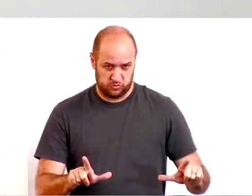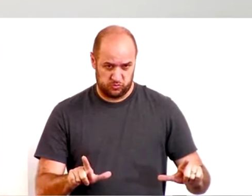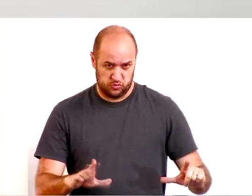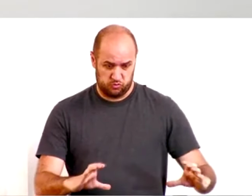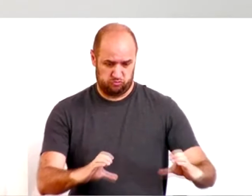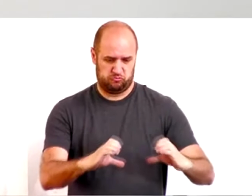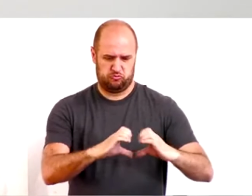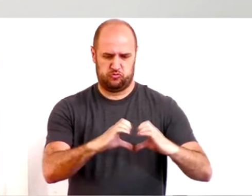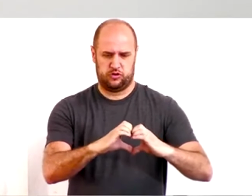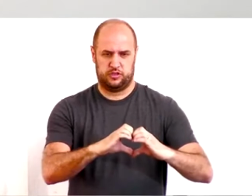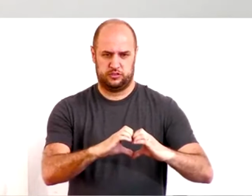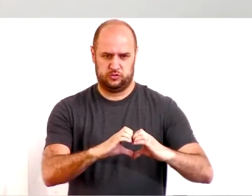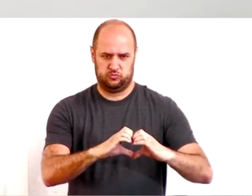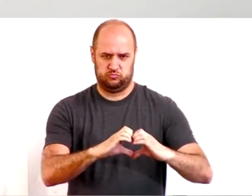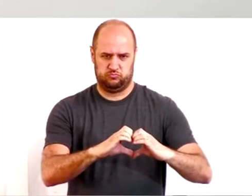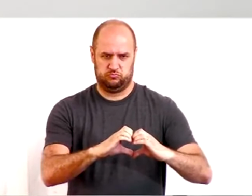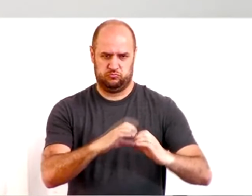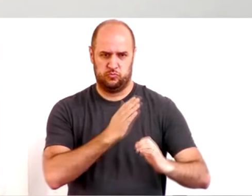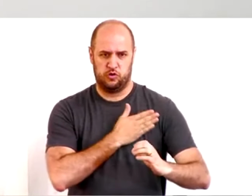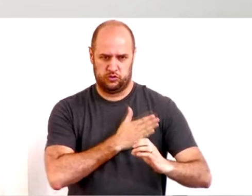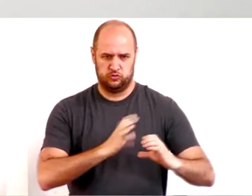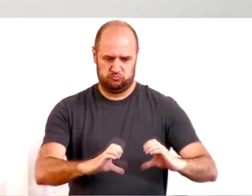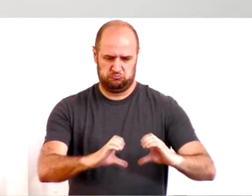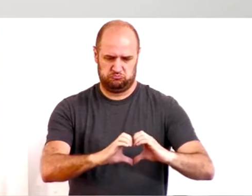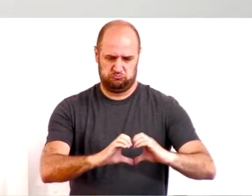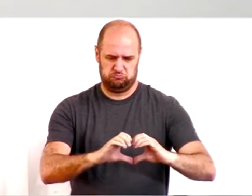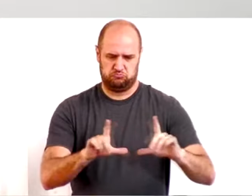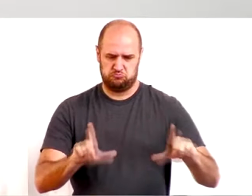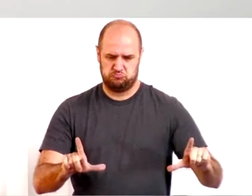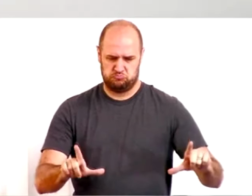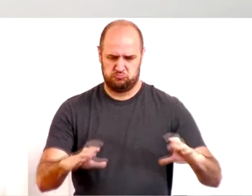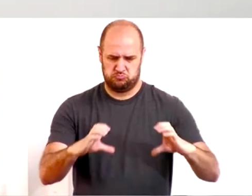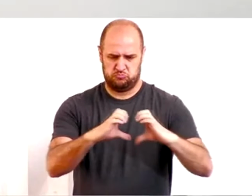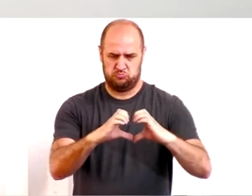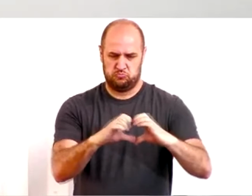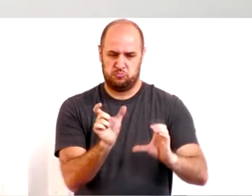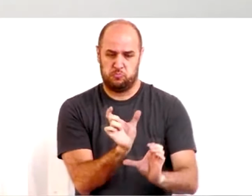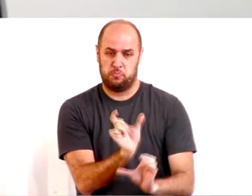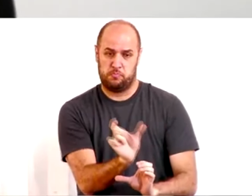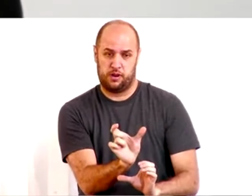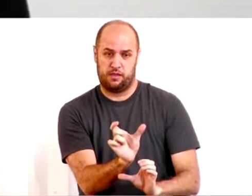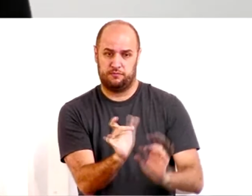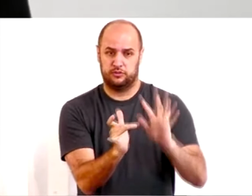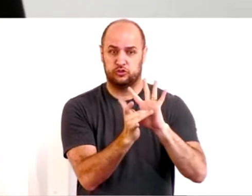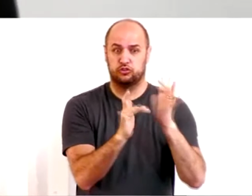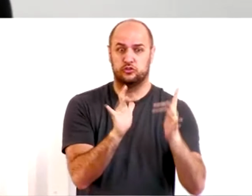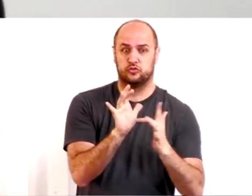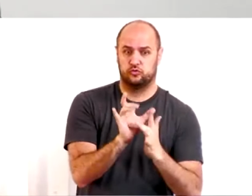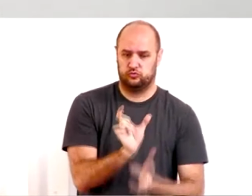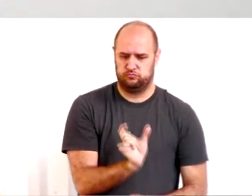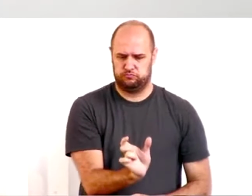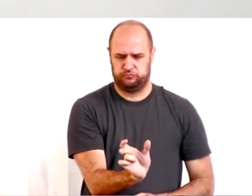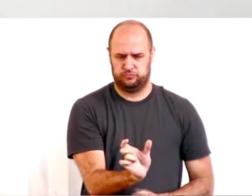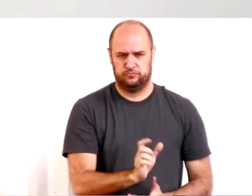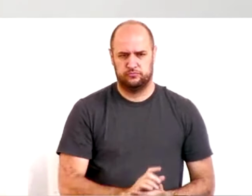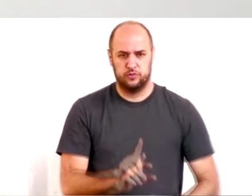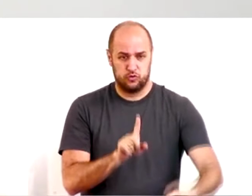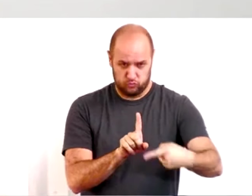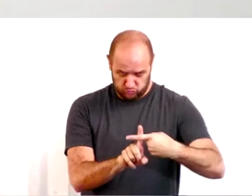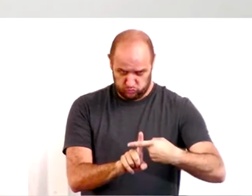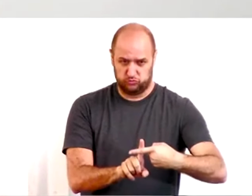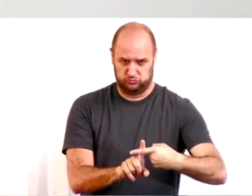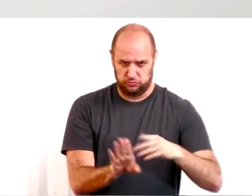coração. E dentro desse coração, a palavra Jesus, com a